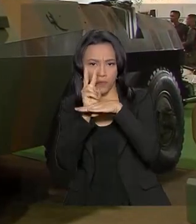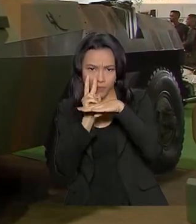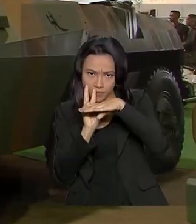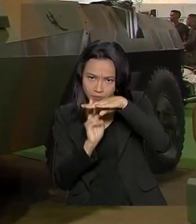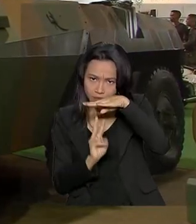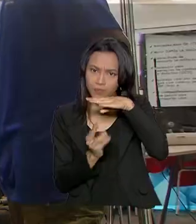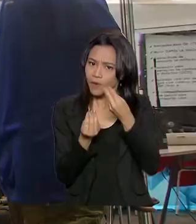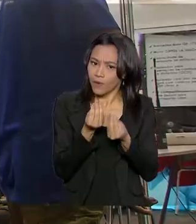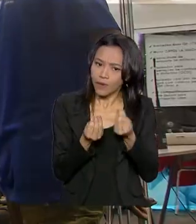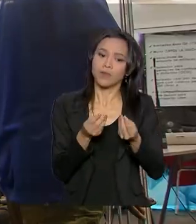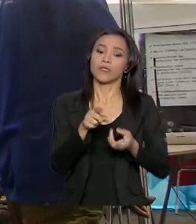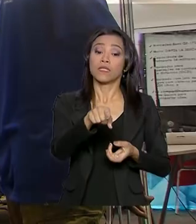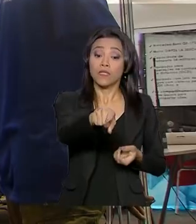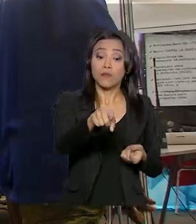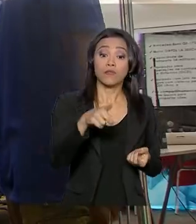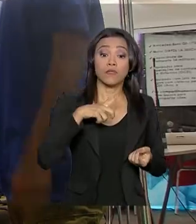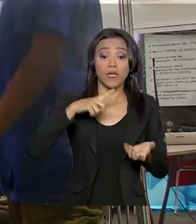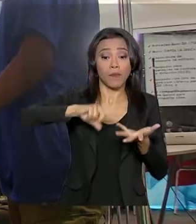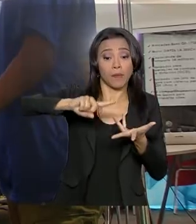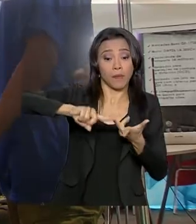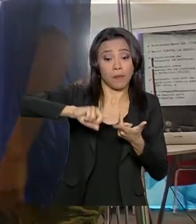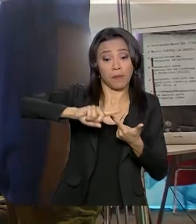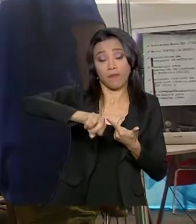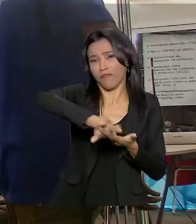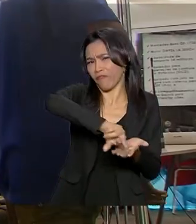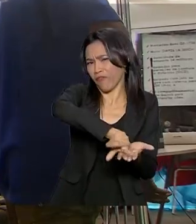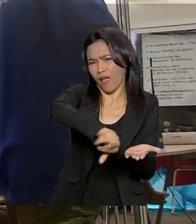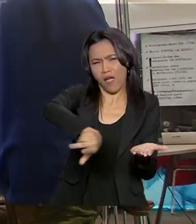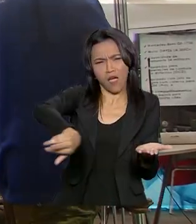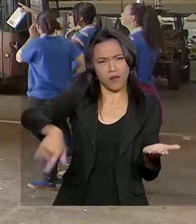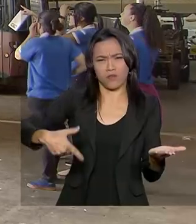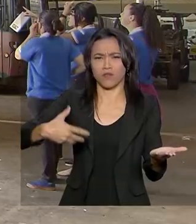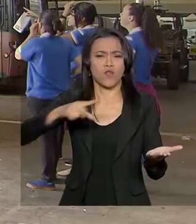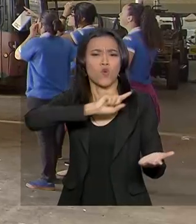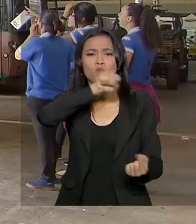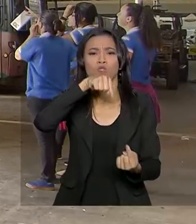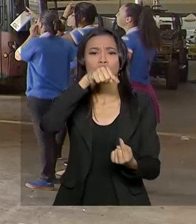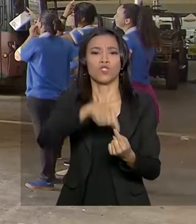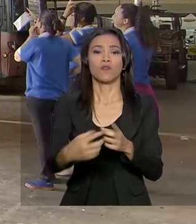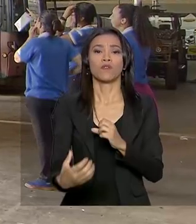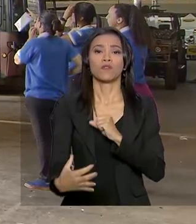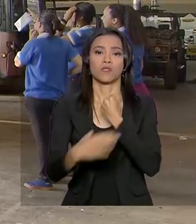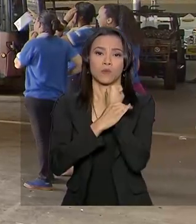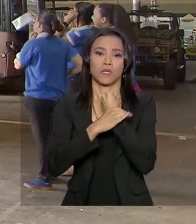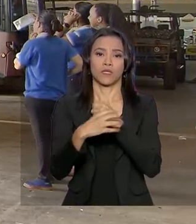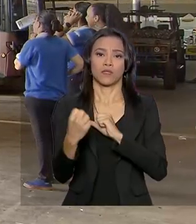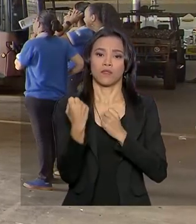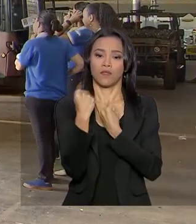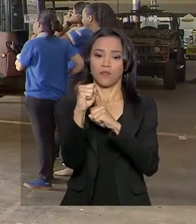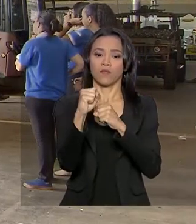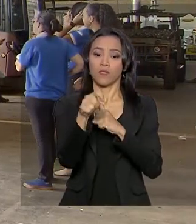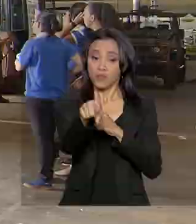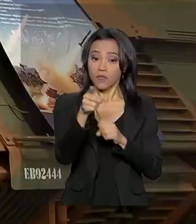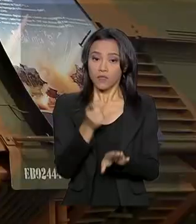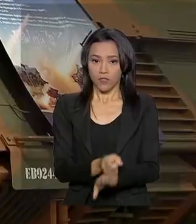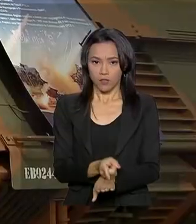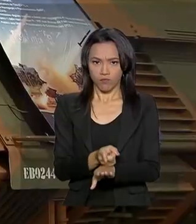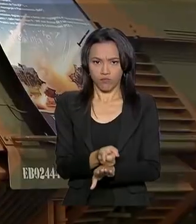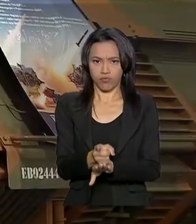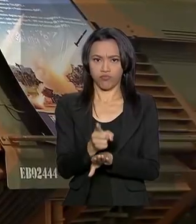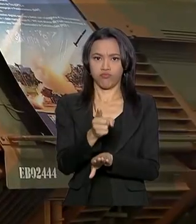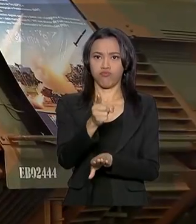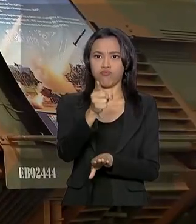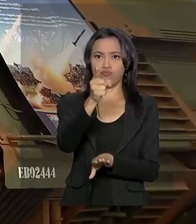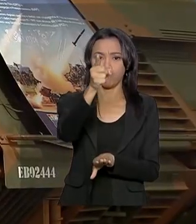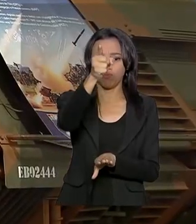e vários outros equipamentos que são utilizados para a defesa tem esse lançador de foguetes por exemplo que até